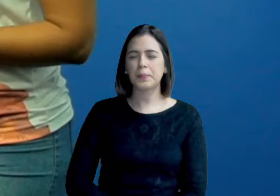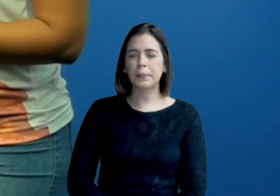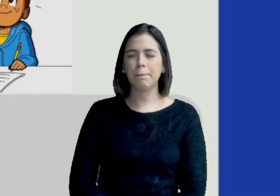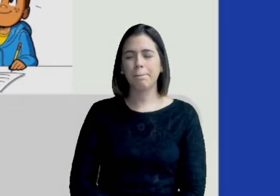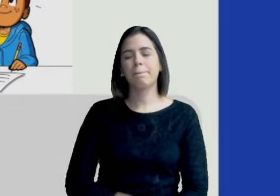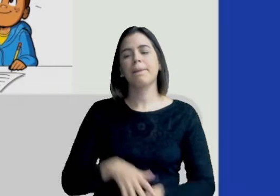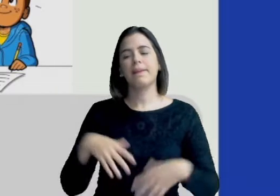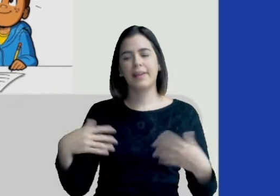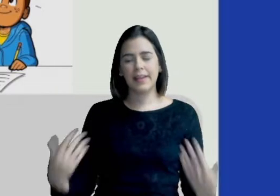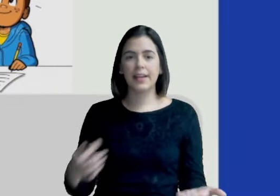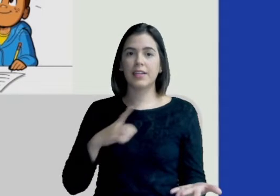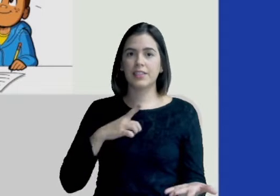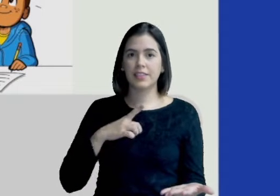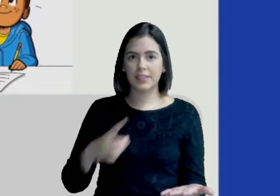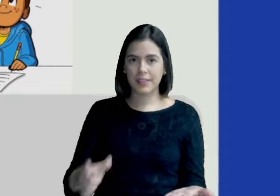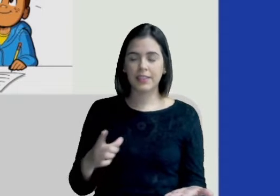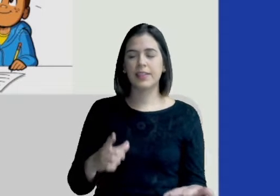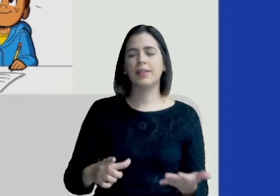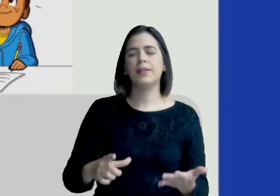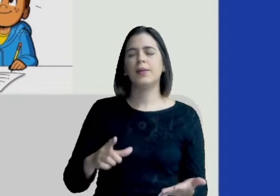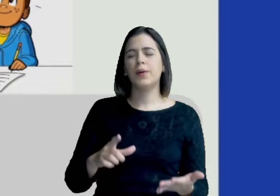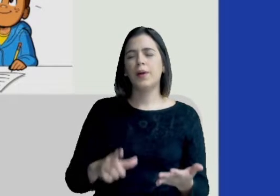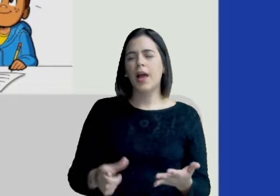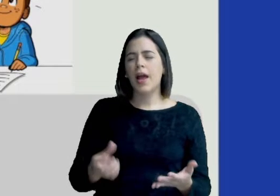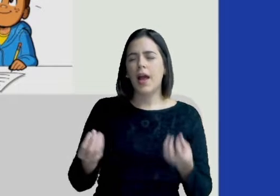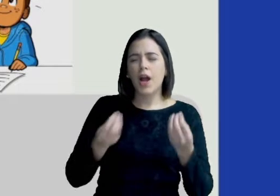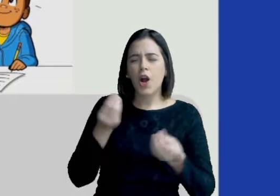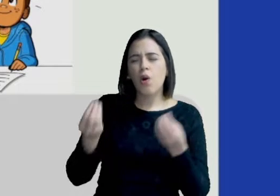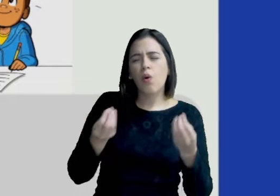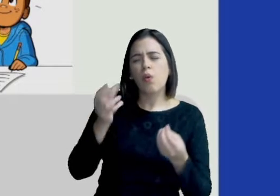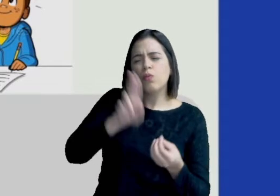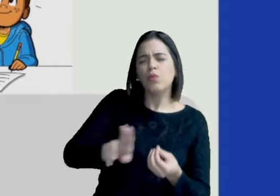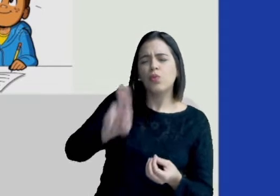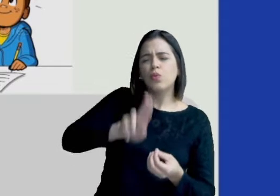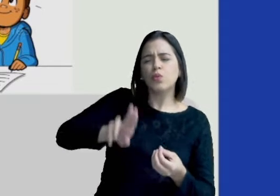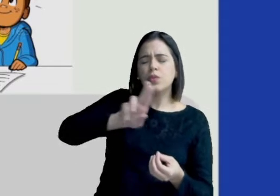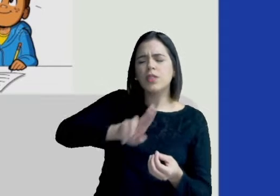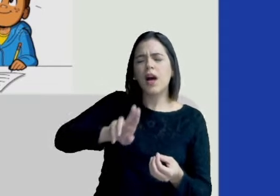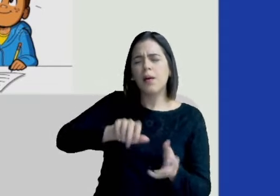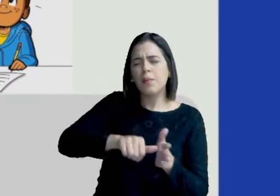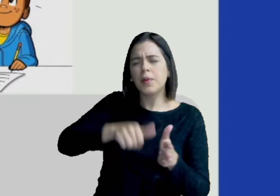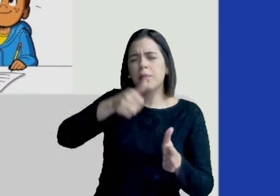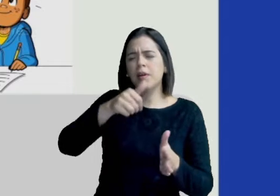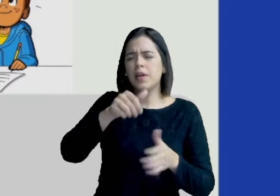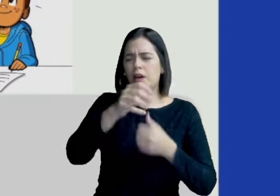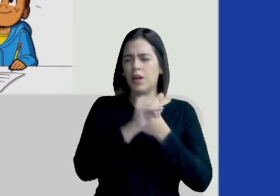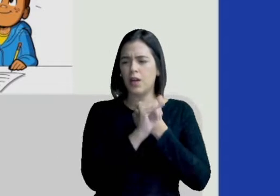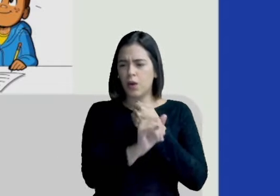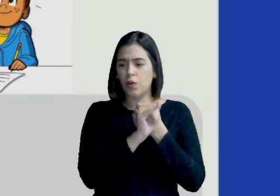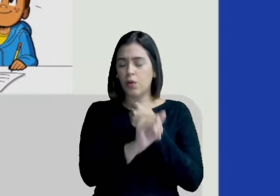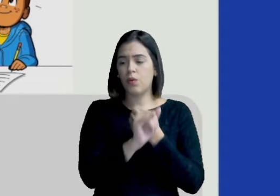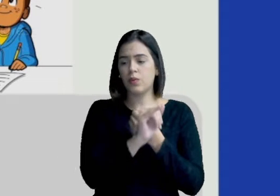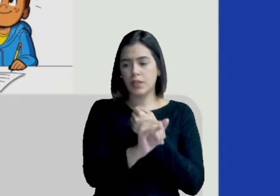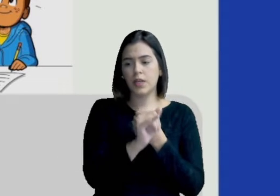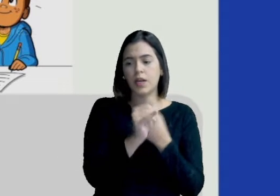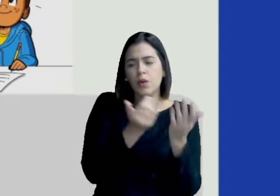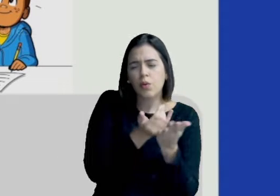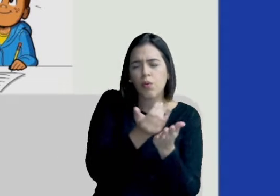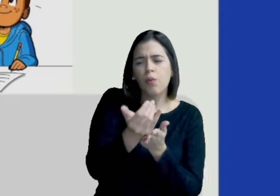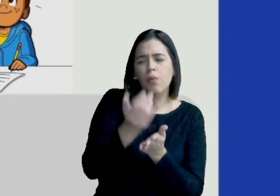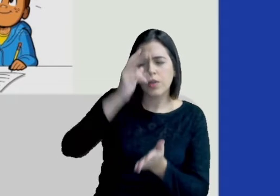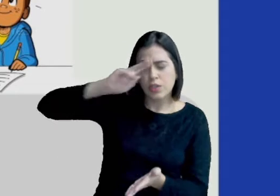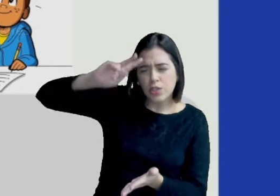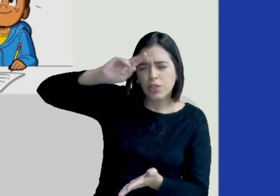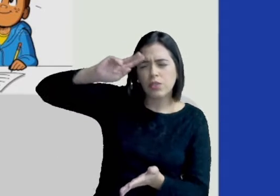bom? E aí a gente tem, ó, o primeiro modo de utilizar a crônica foi para realizar